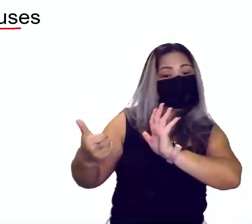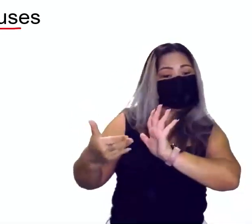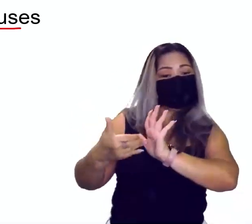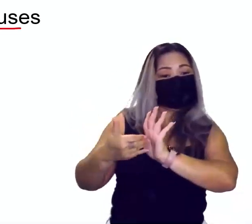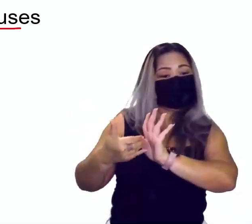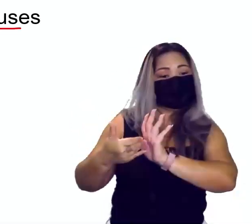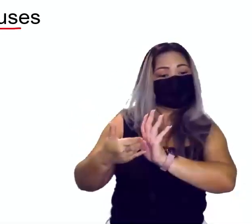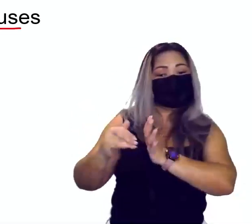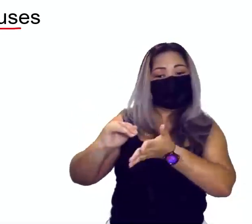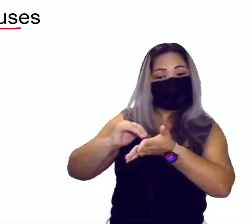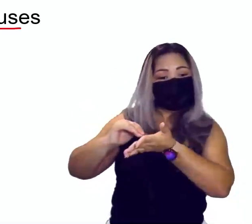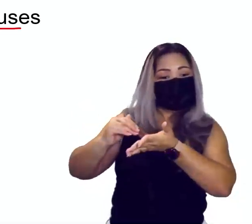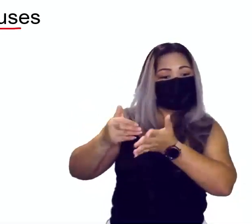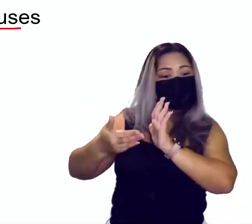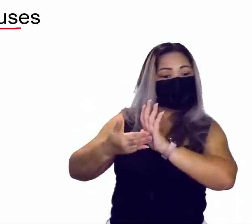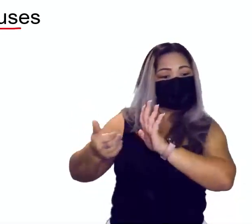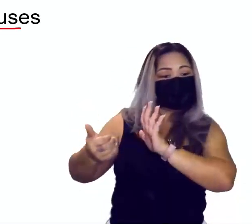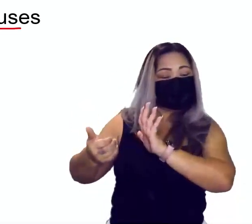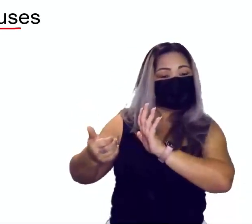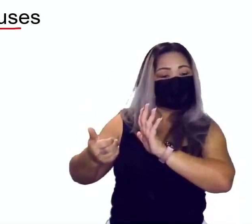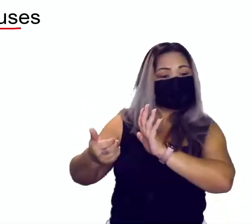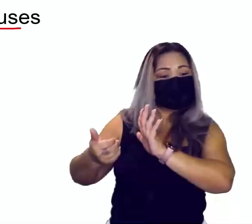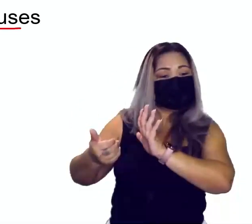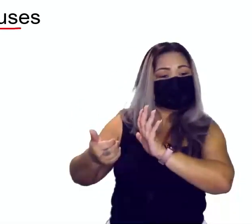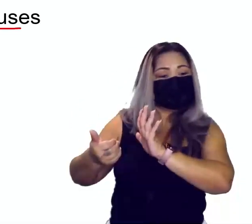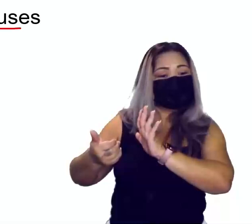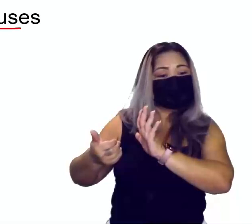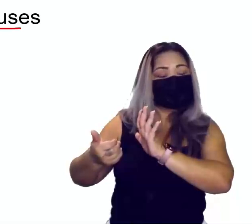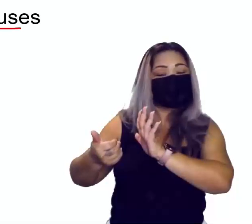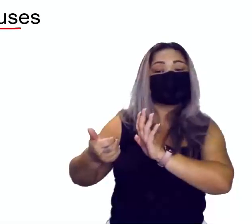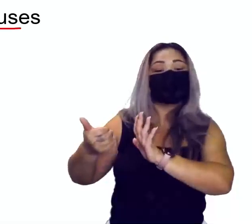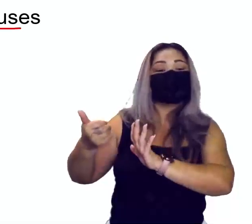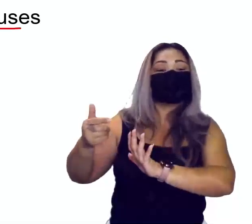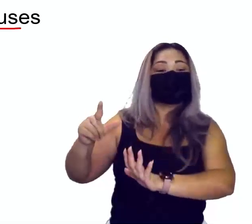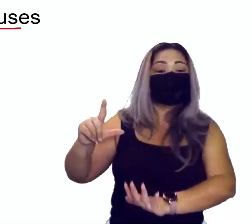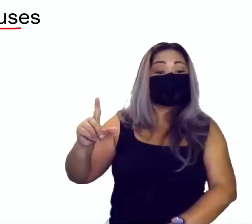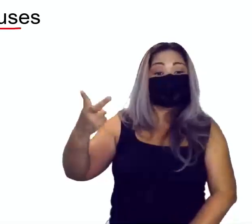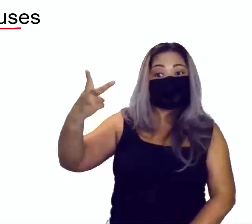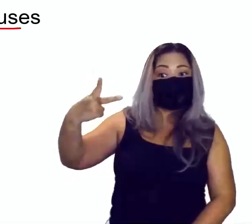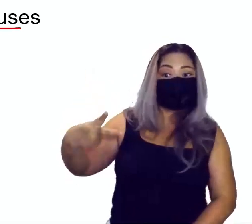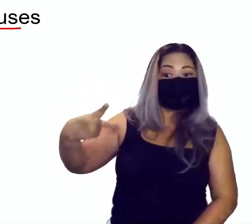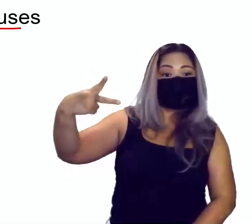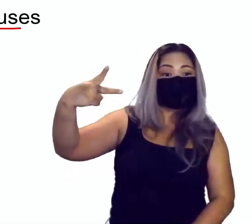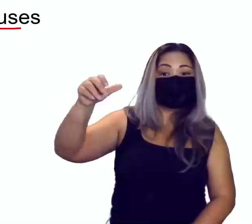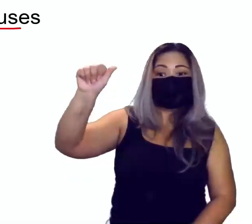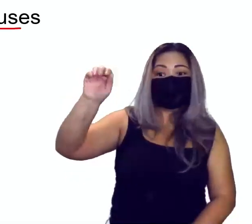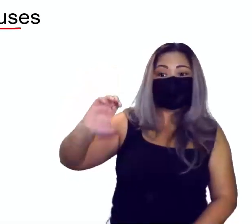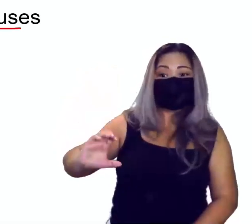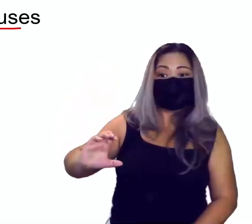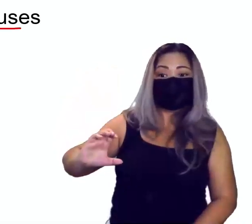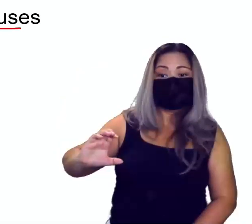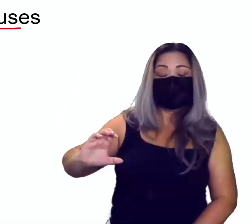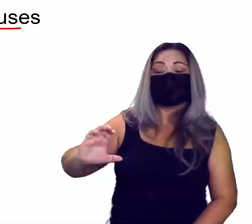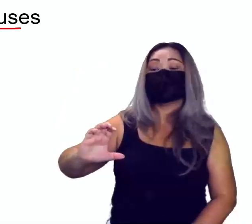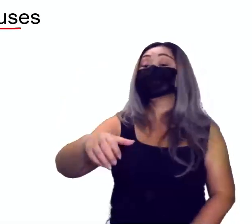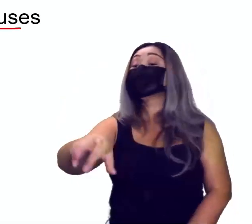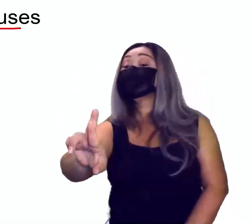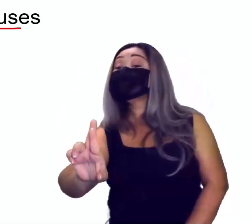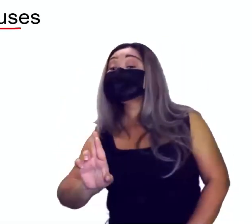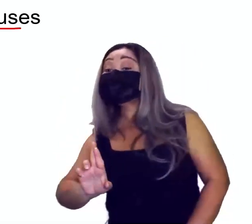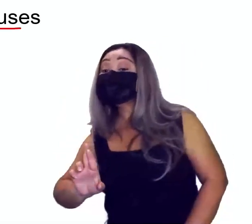eliminado essa, né? Esta e esta. E ficou A e C. Quem